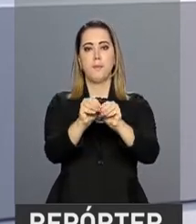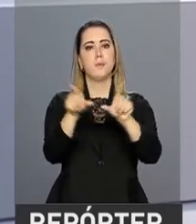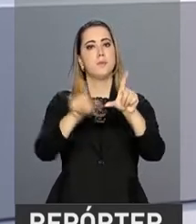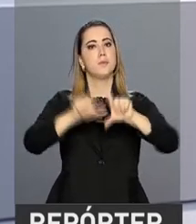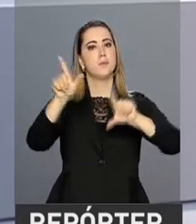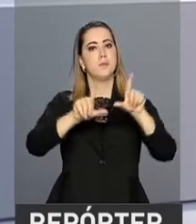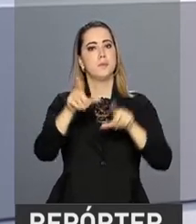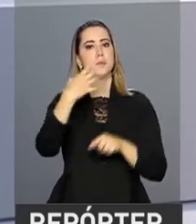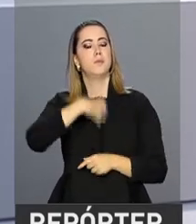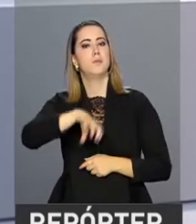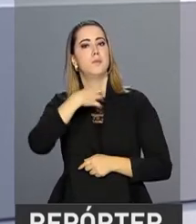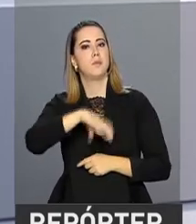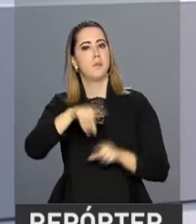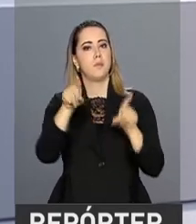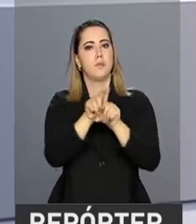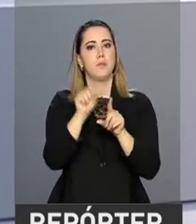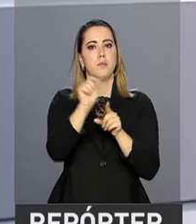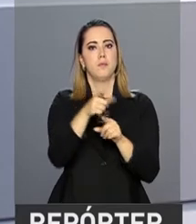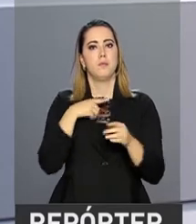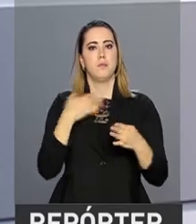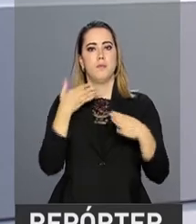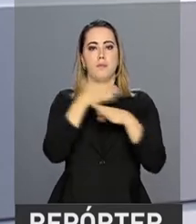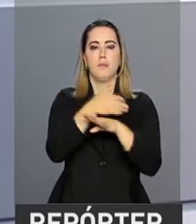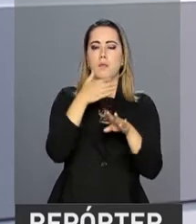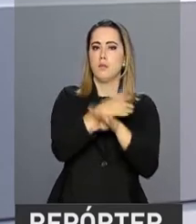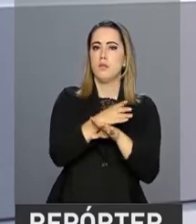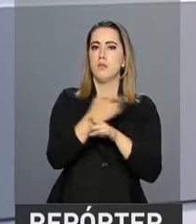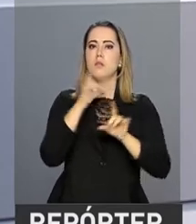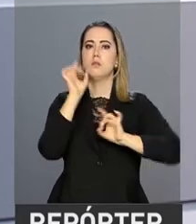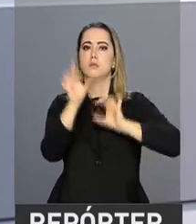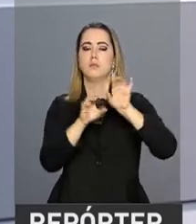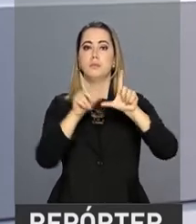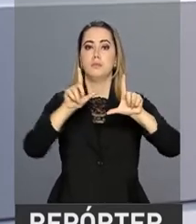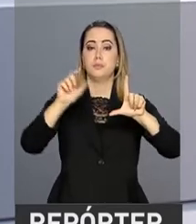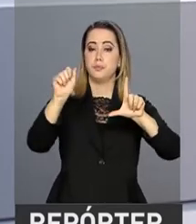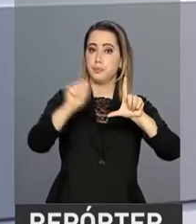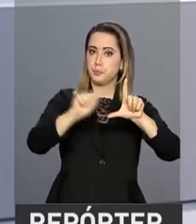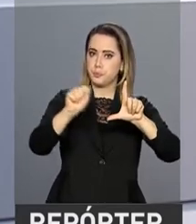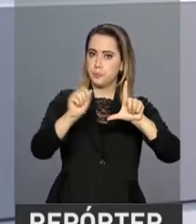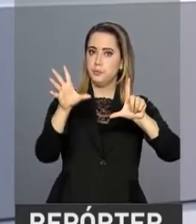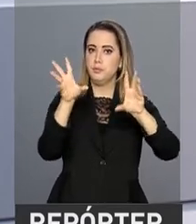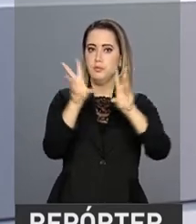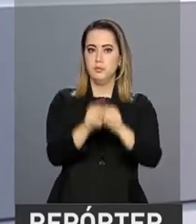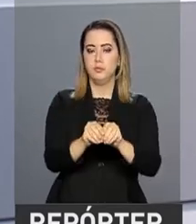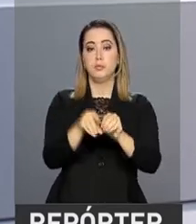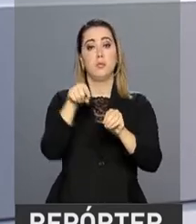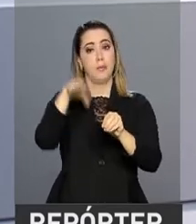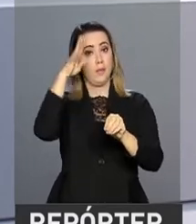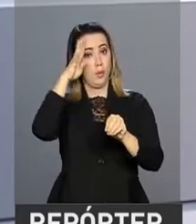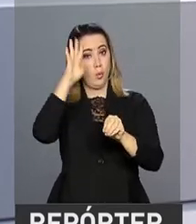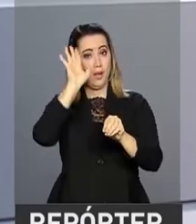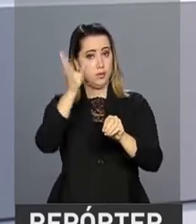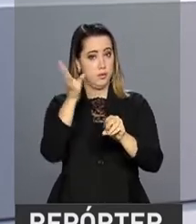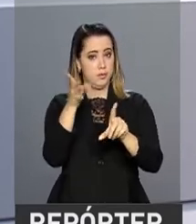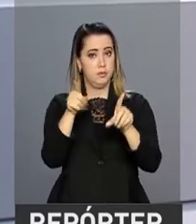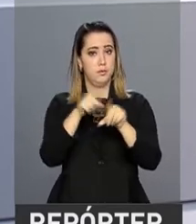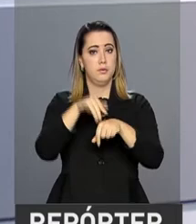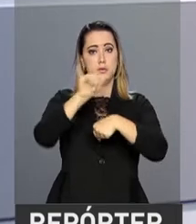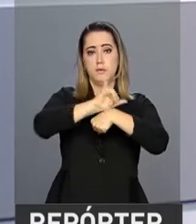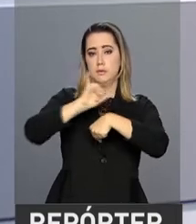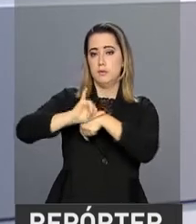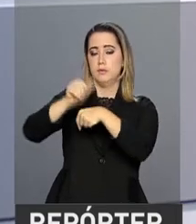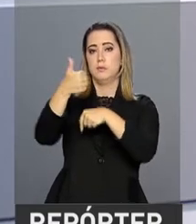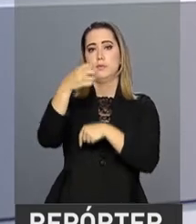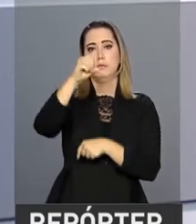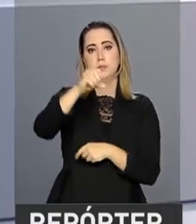e salvador vão passar a ter acesso exclusivo ao sinal digital a partir desta quarta feira além das capitais mais 19